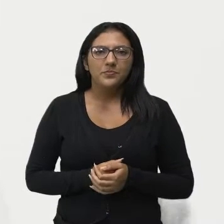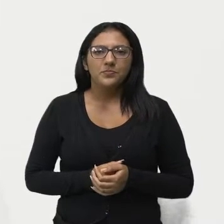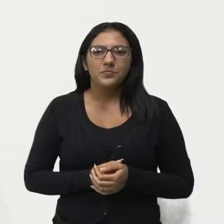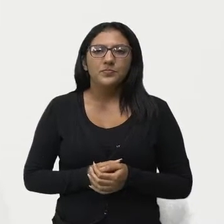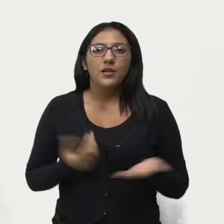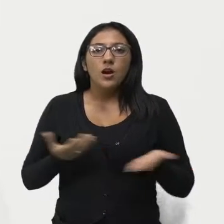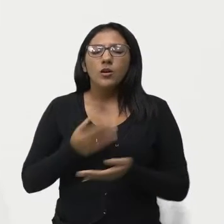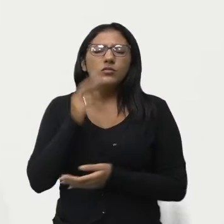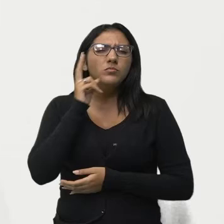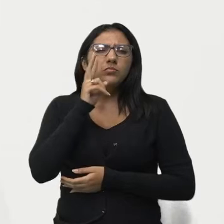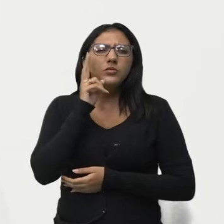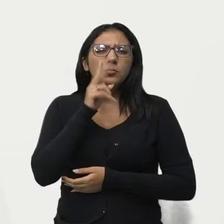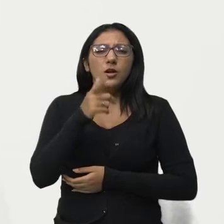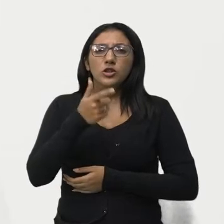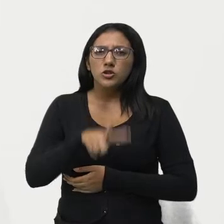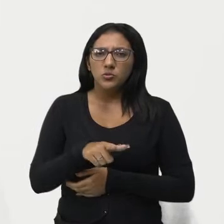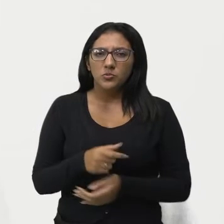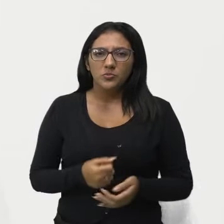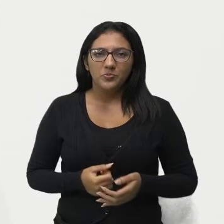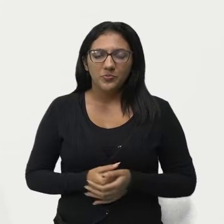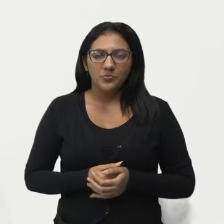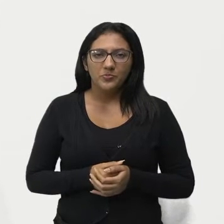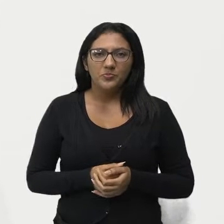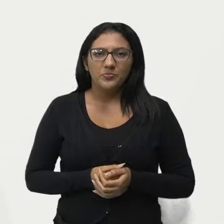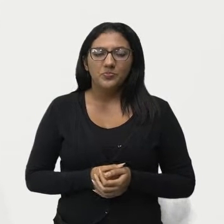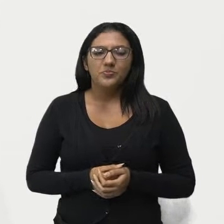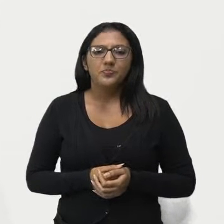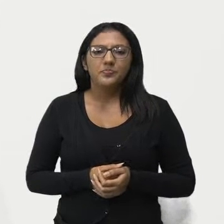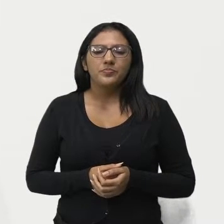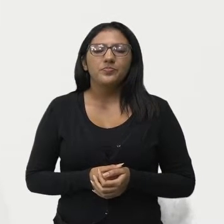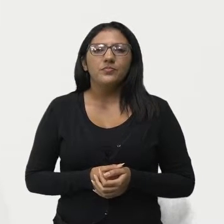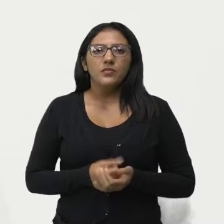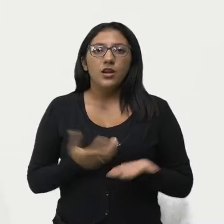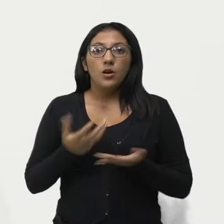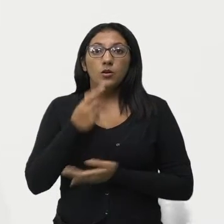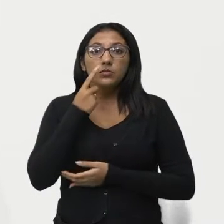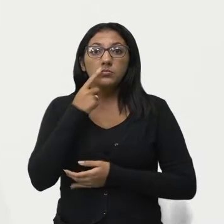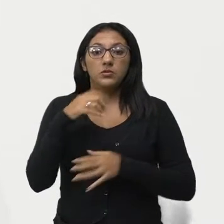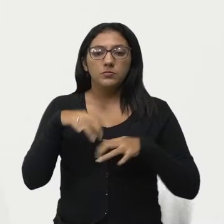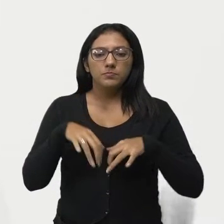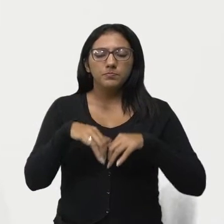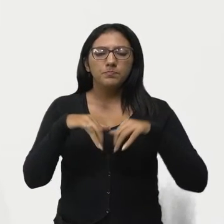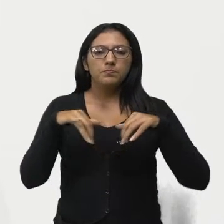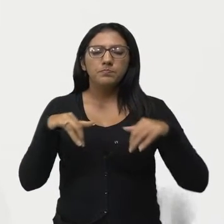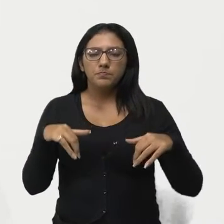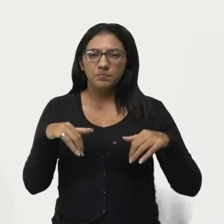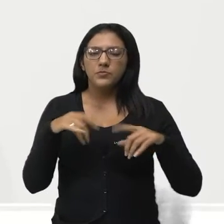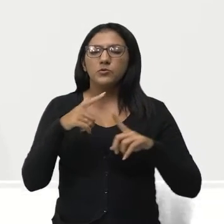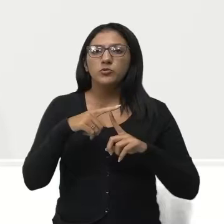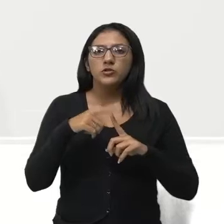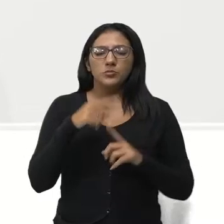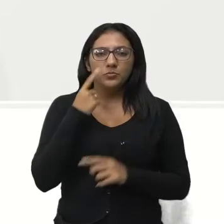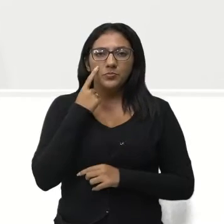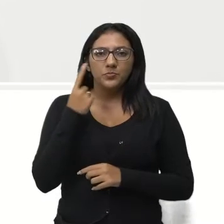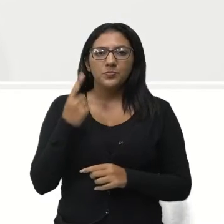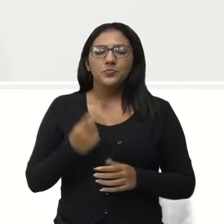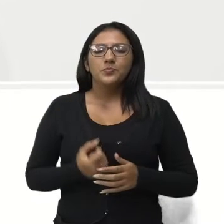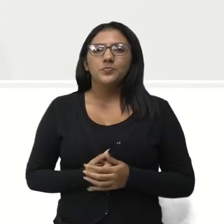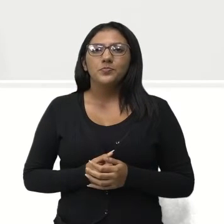relembrar como é que a gente calcula isso? Vamos então aqui separar então as nossas grandezas. Acompanhe aí comigo.